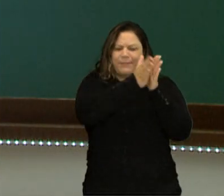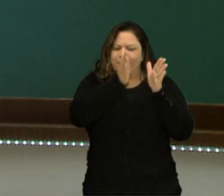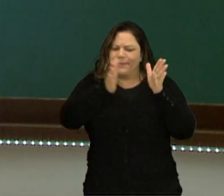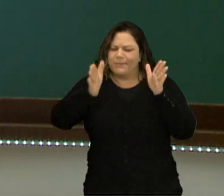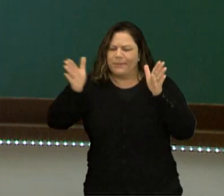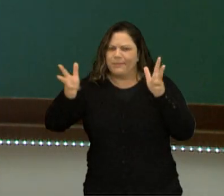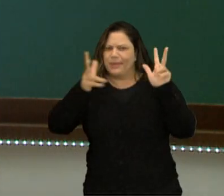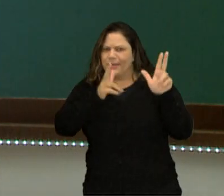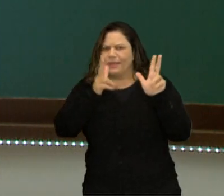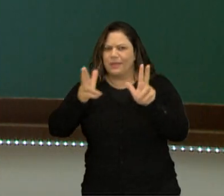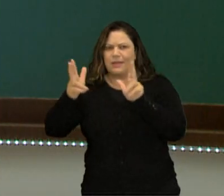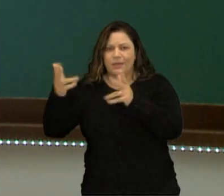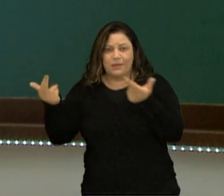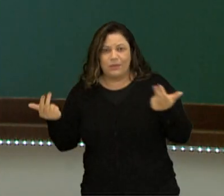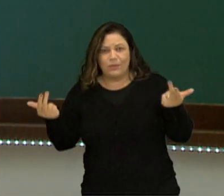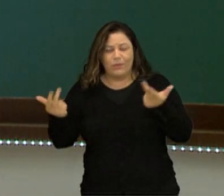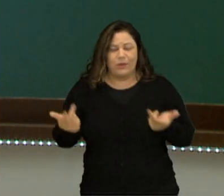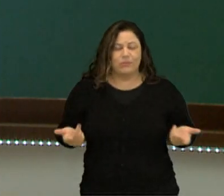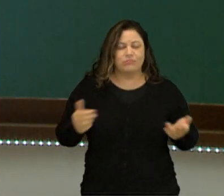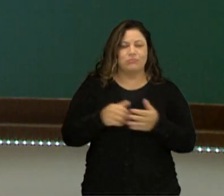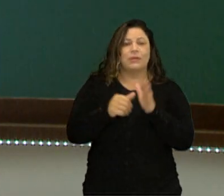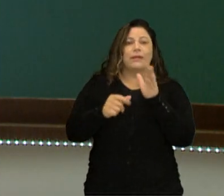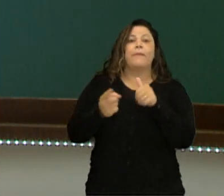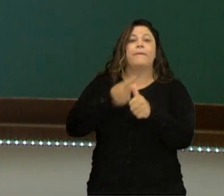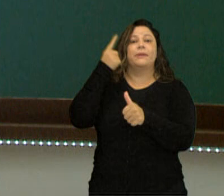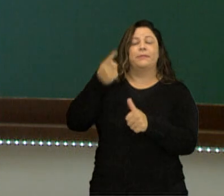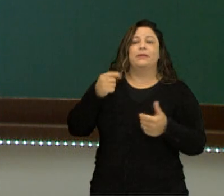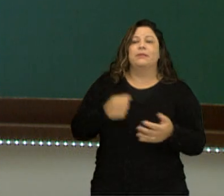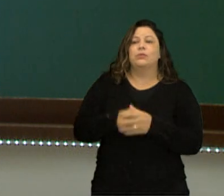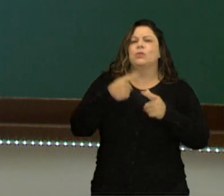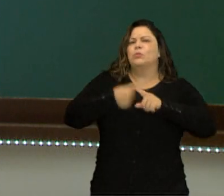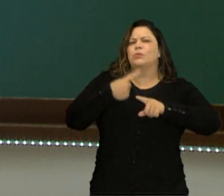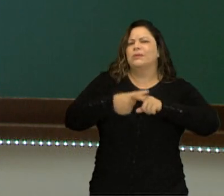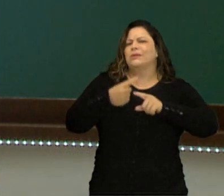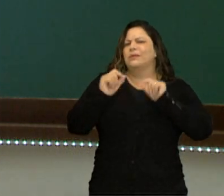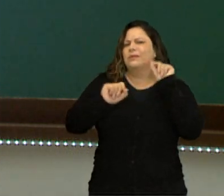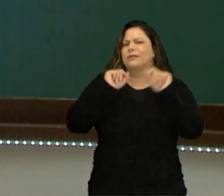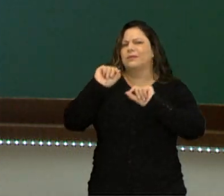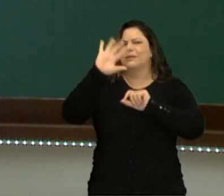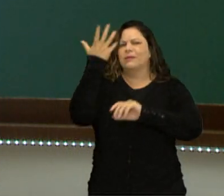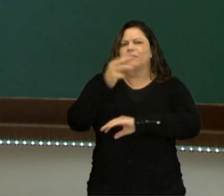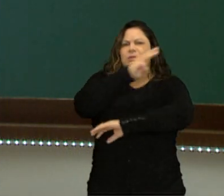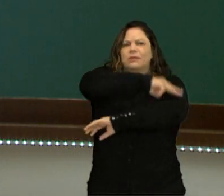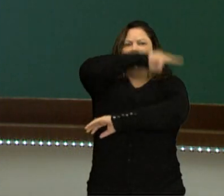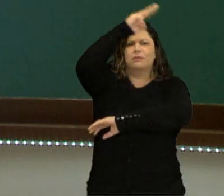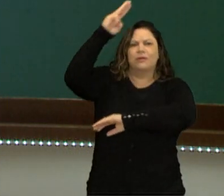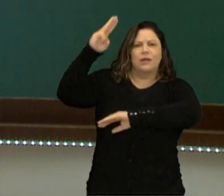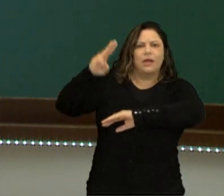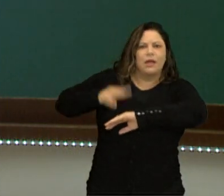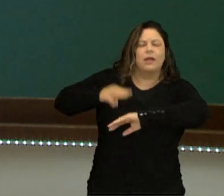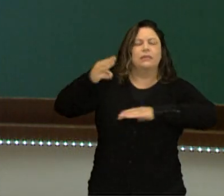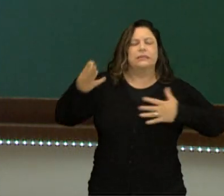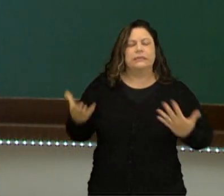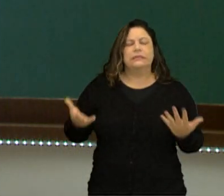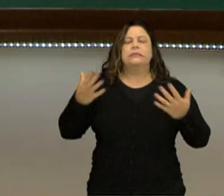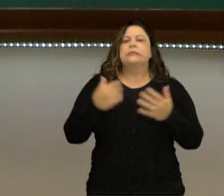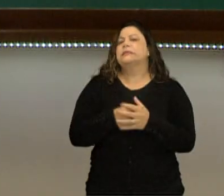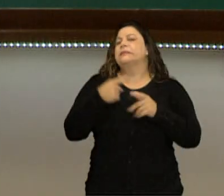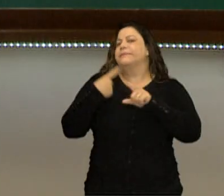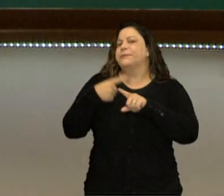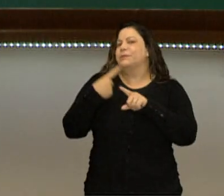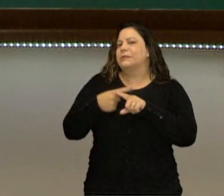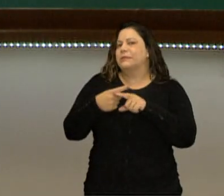Pessoal, então vamos lá. Primeiramente, por que ocorre o arco-íris? Ocorre o arco-íris, pessoal,